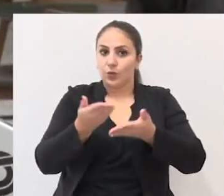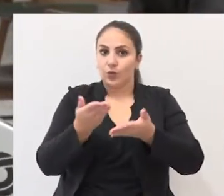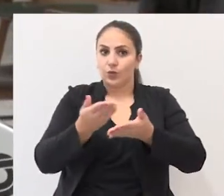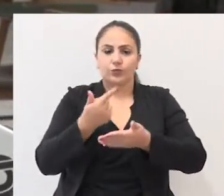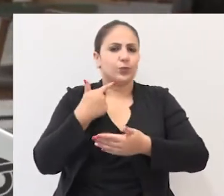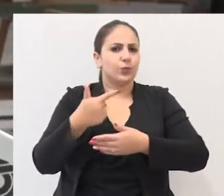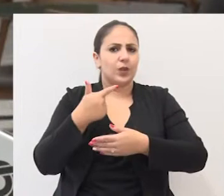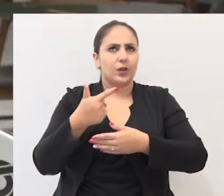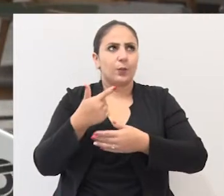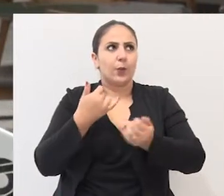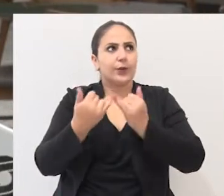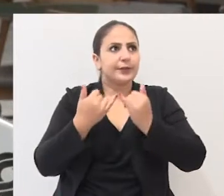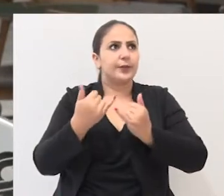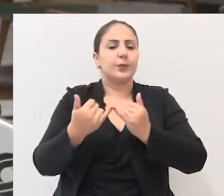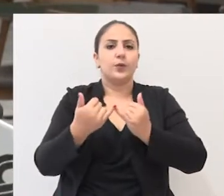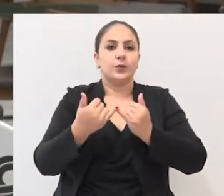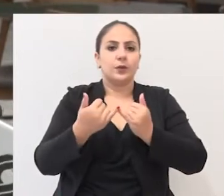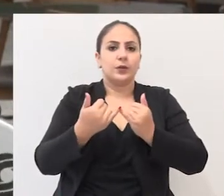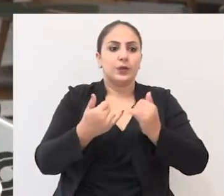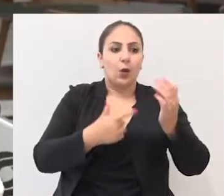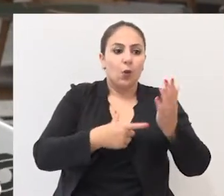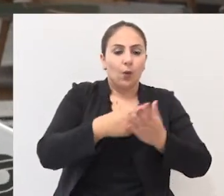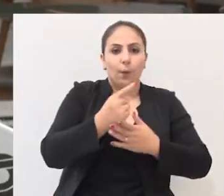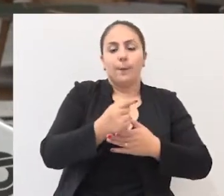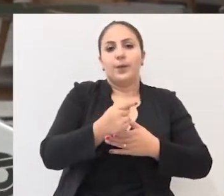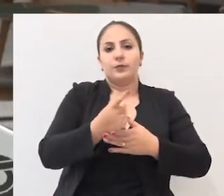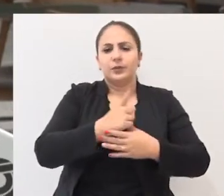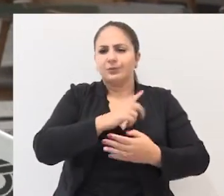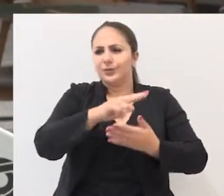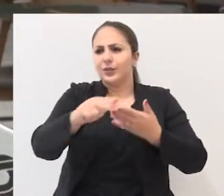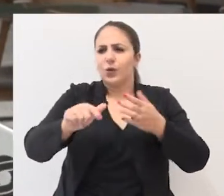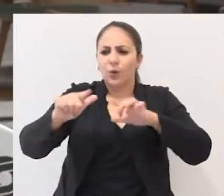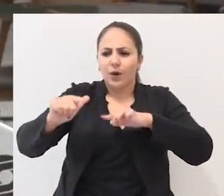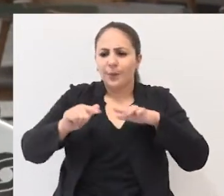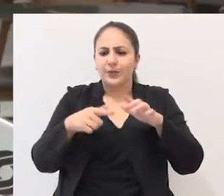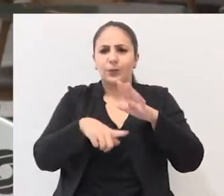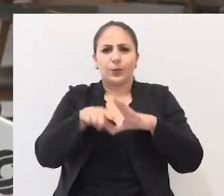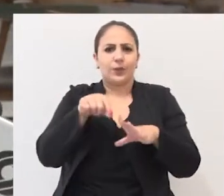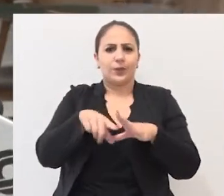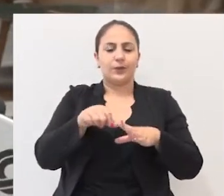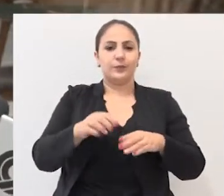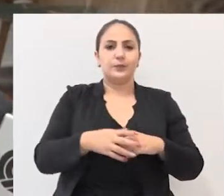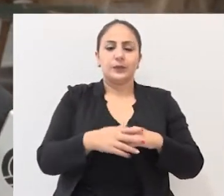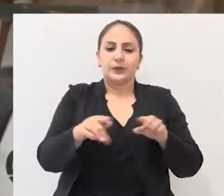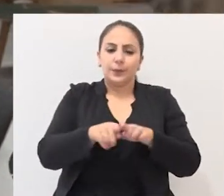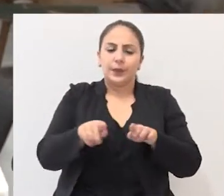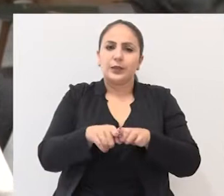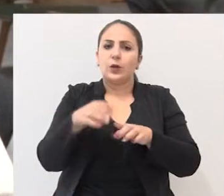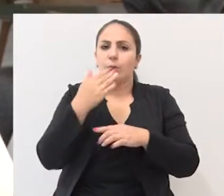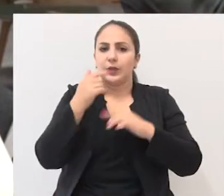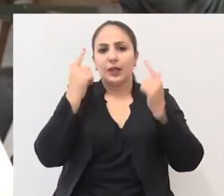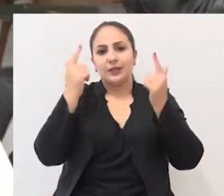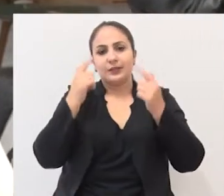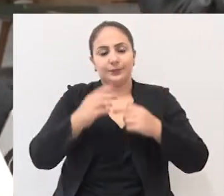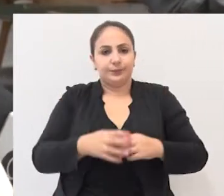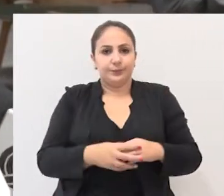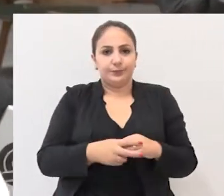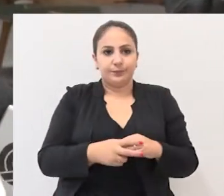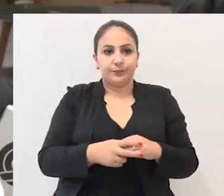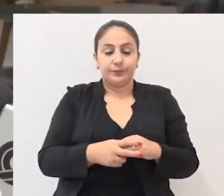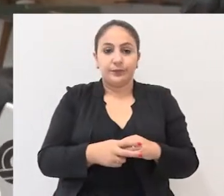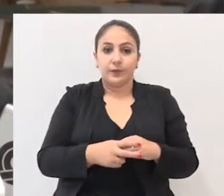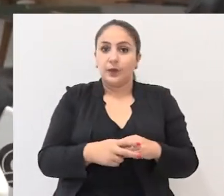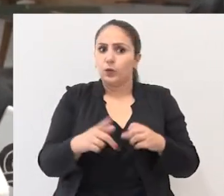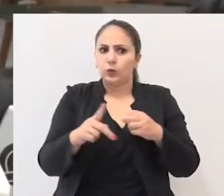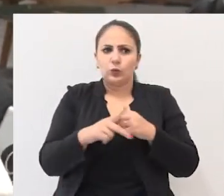vamos ter uma opção de compras também e também de gastronomia e lazer. Isso vai ser